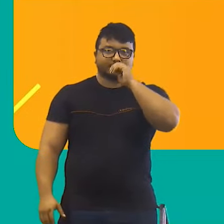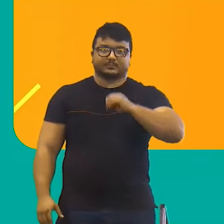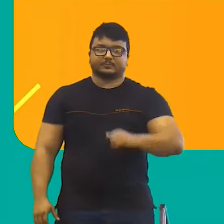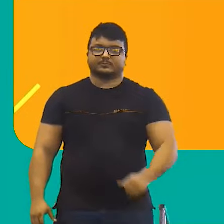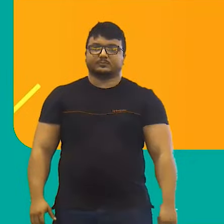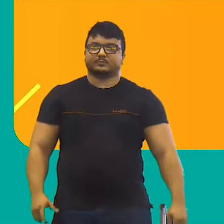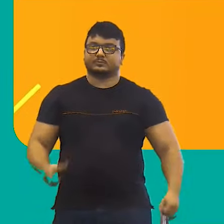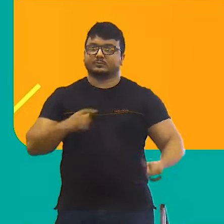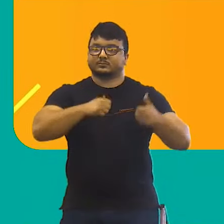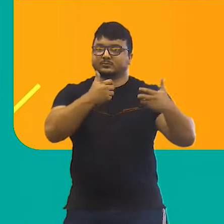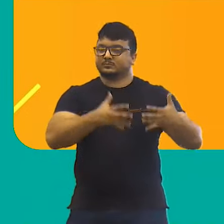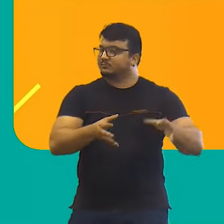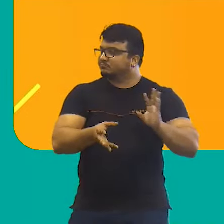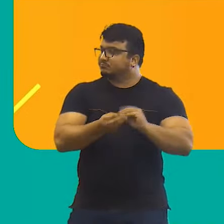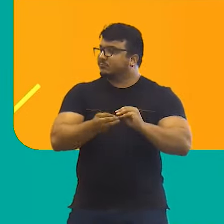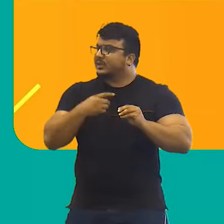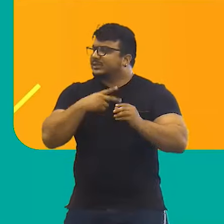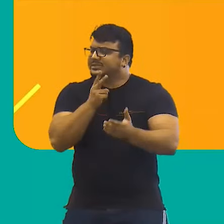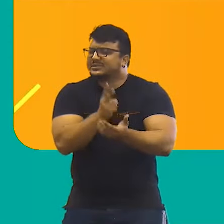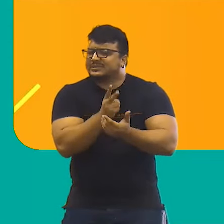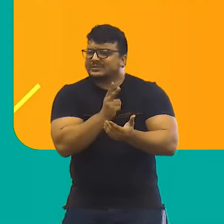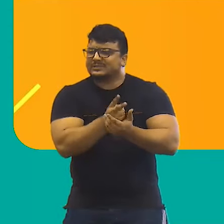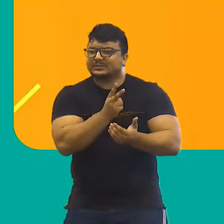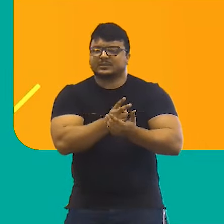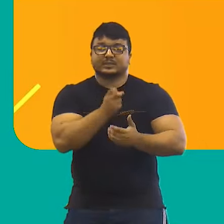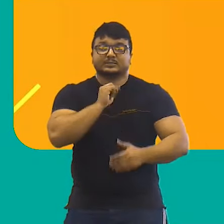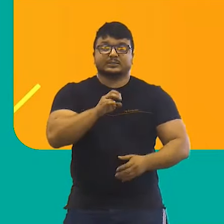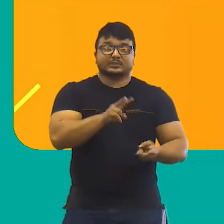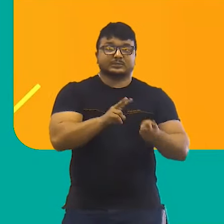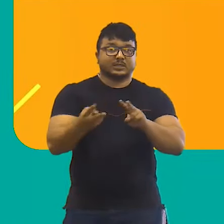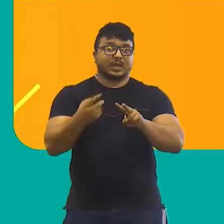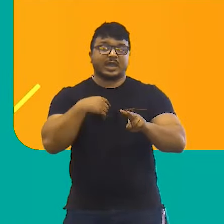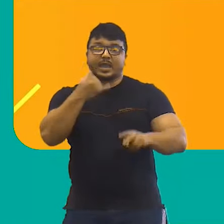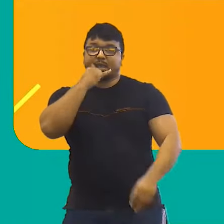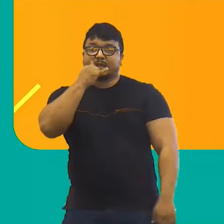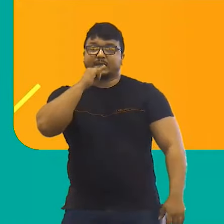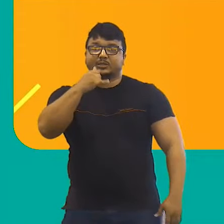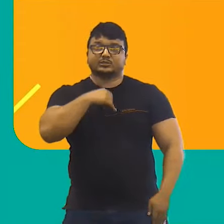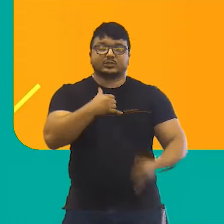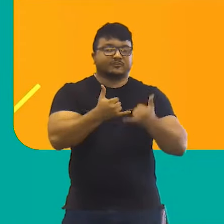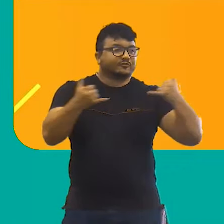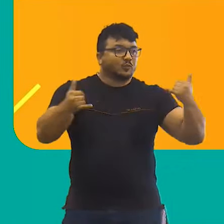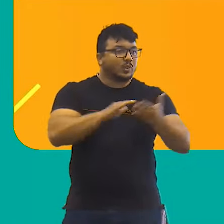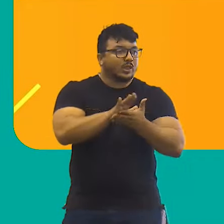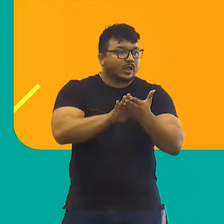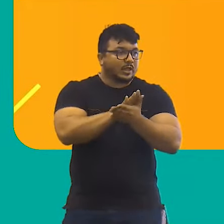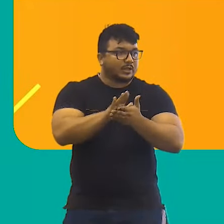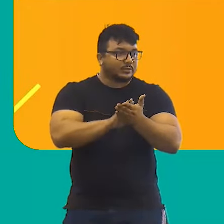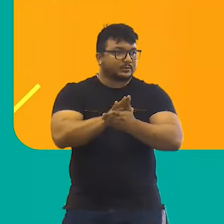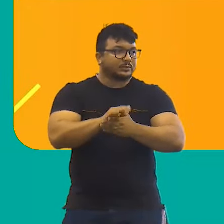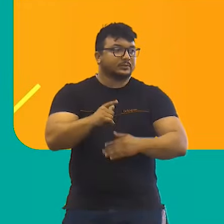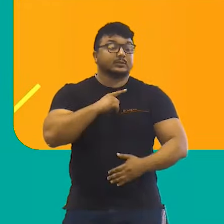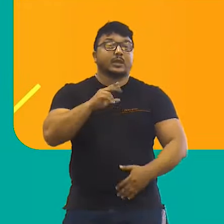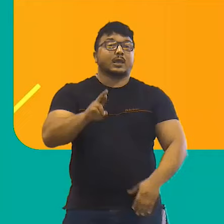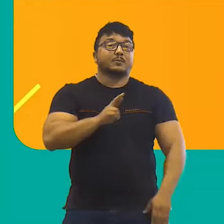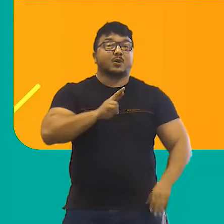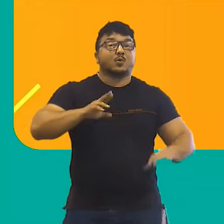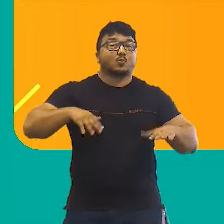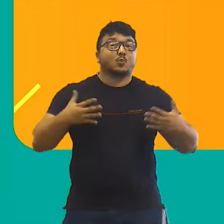explicação: sempre que houver uma transferência de energia sem fio, a